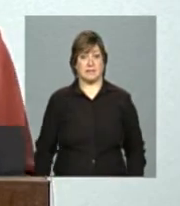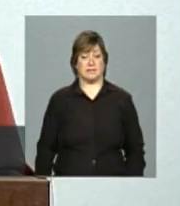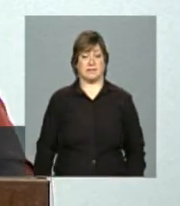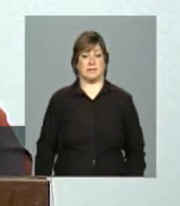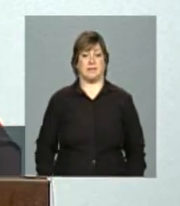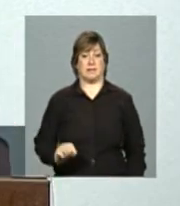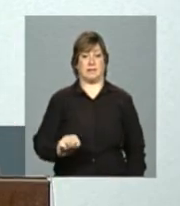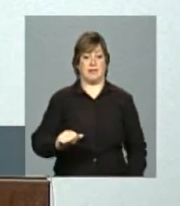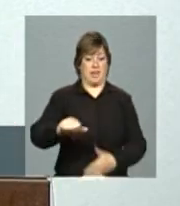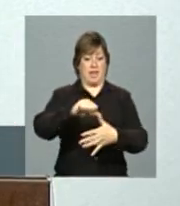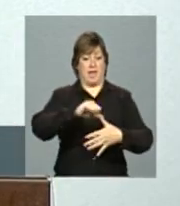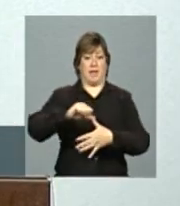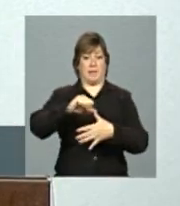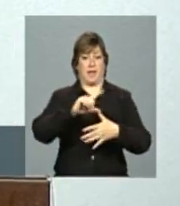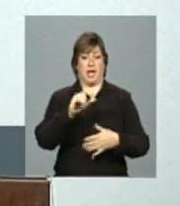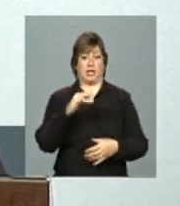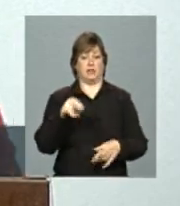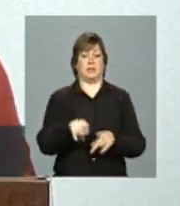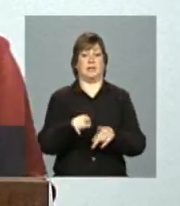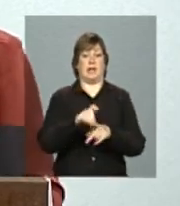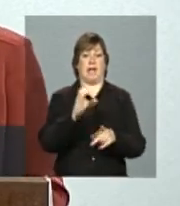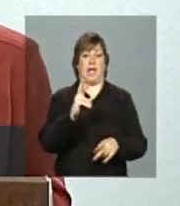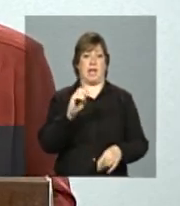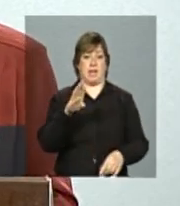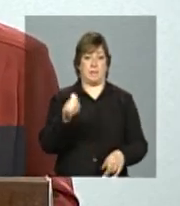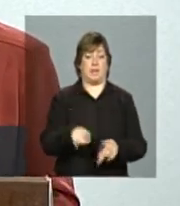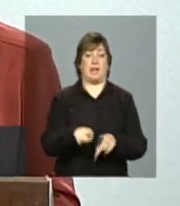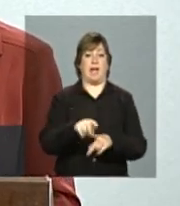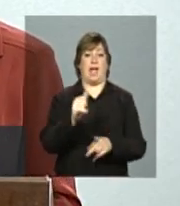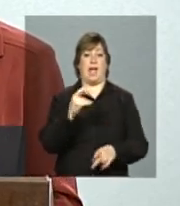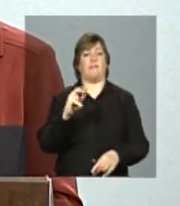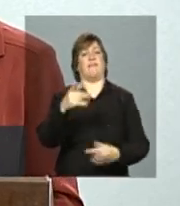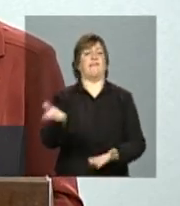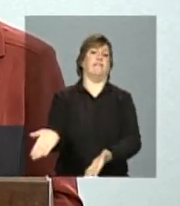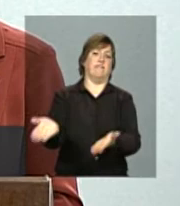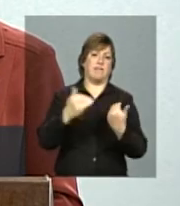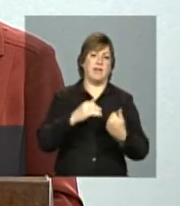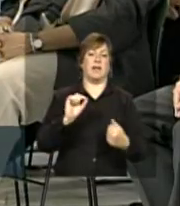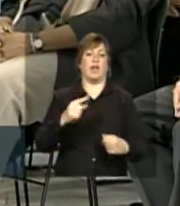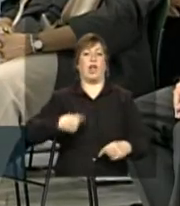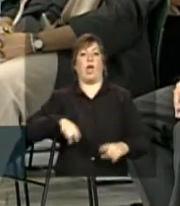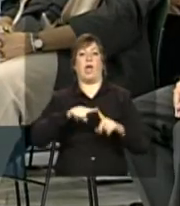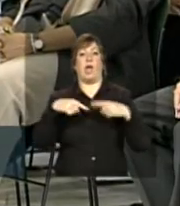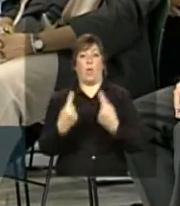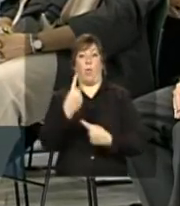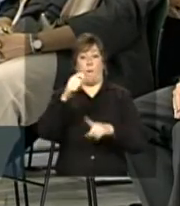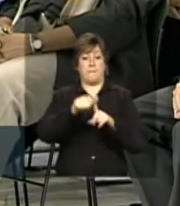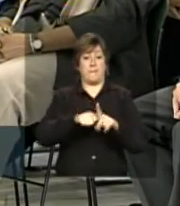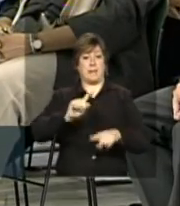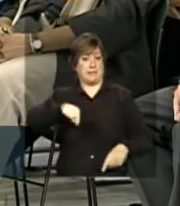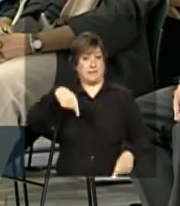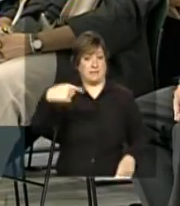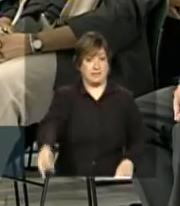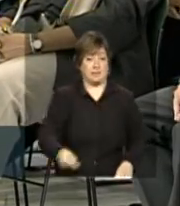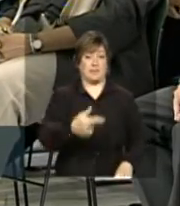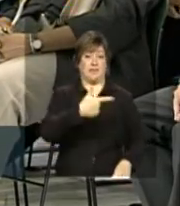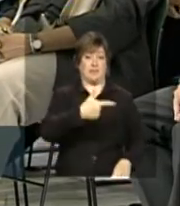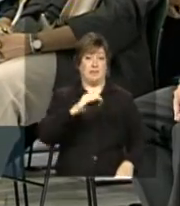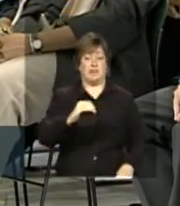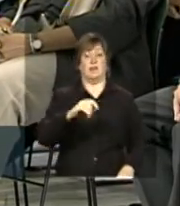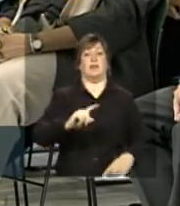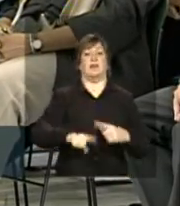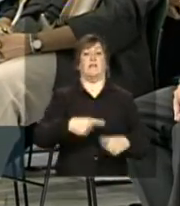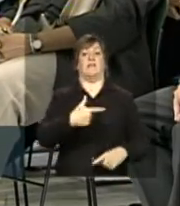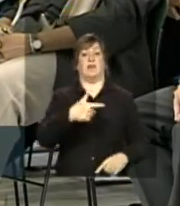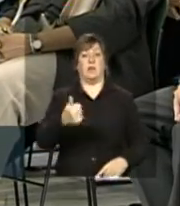da América Latina do Caribe da África para comparecer a nossa reunião daqui é o mês 20 21 22